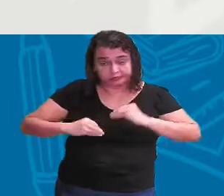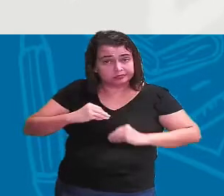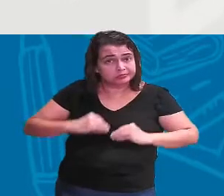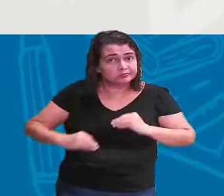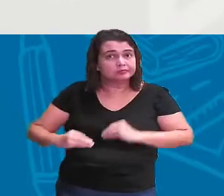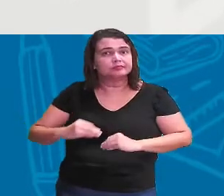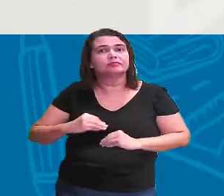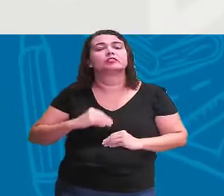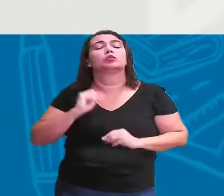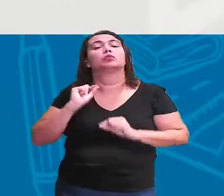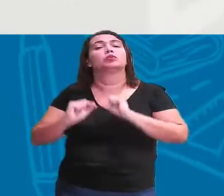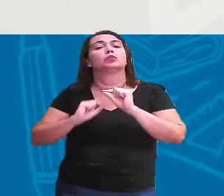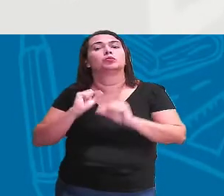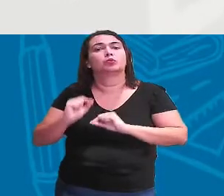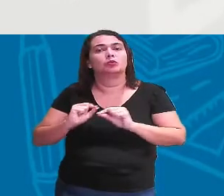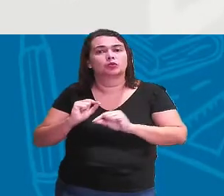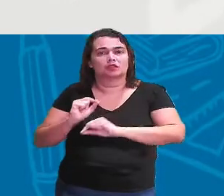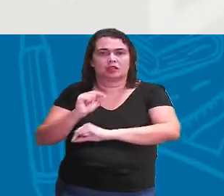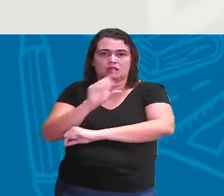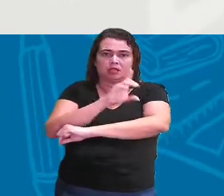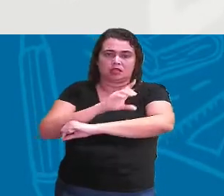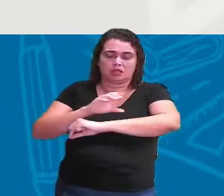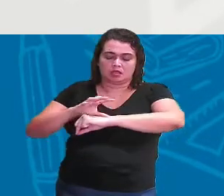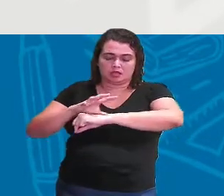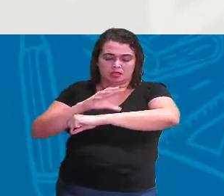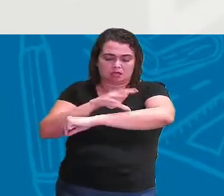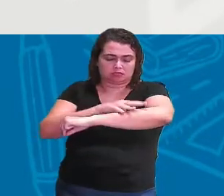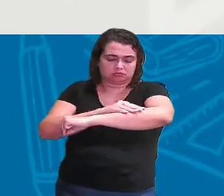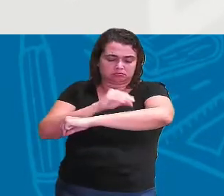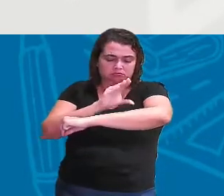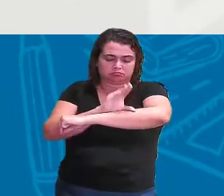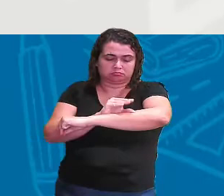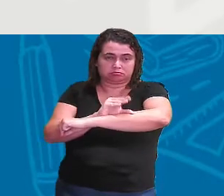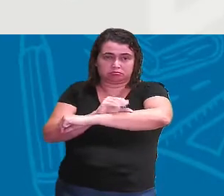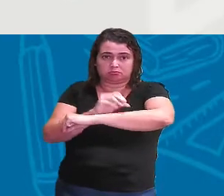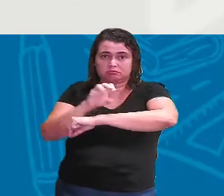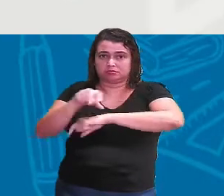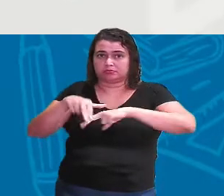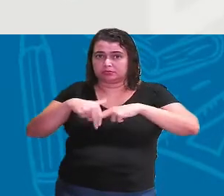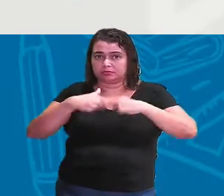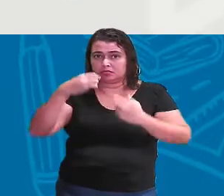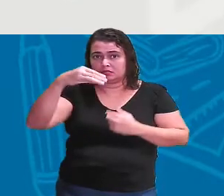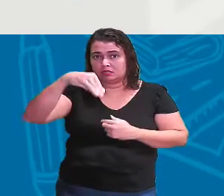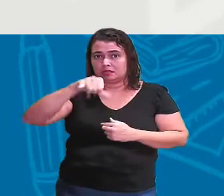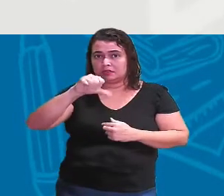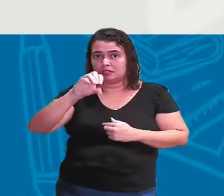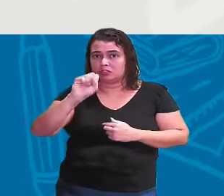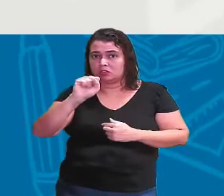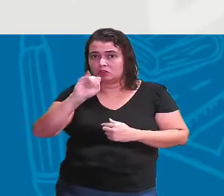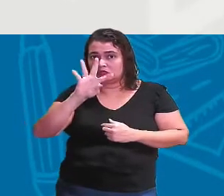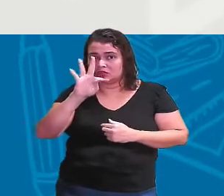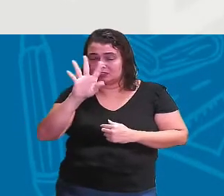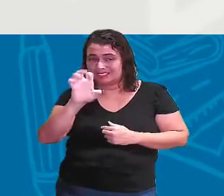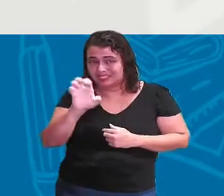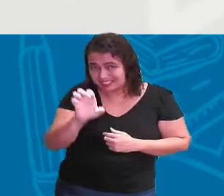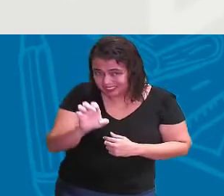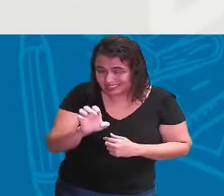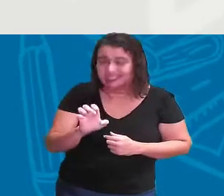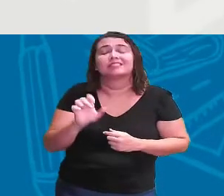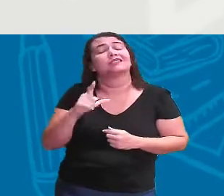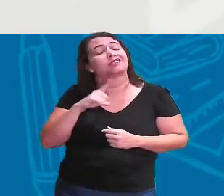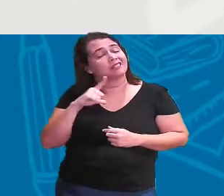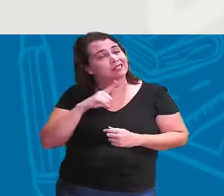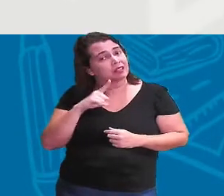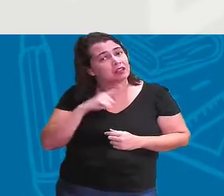os efeitos deletéricos e danosos que a miosite causa. Vê como essa informação faz toda a diferença. Então, quando eu